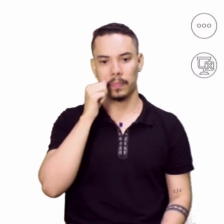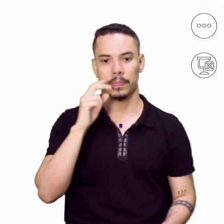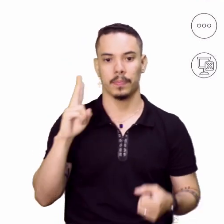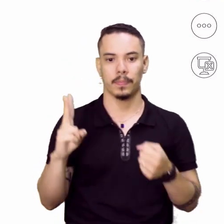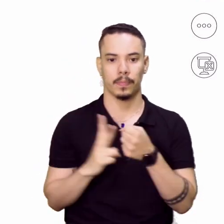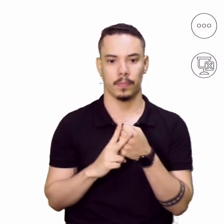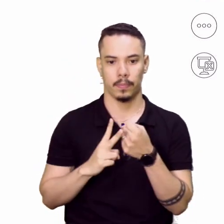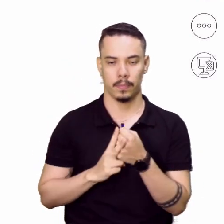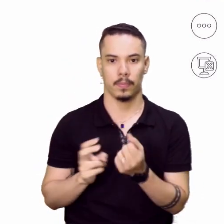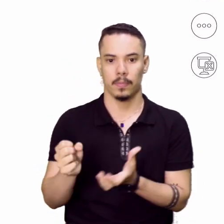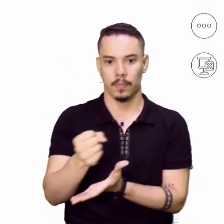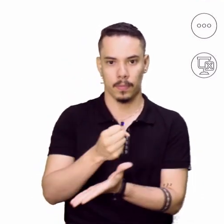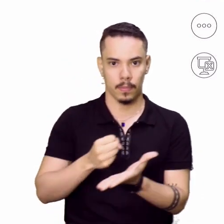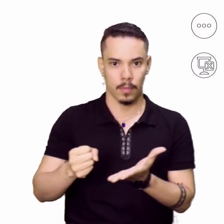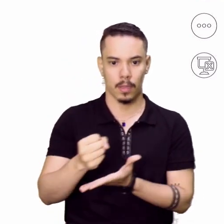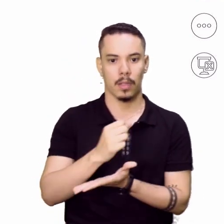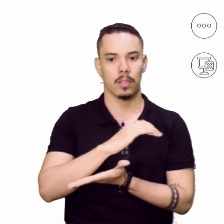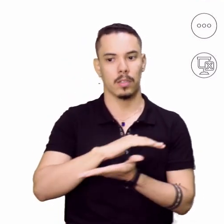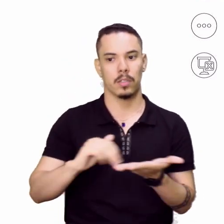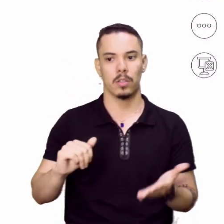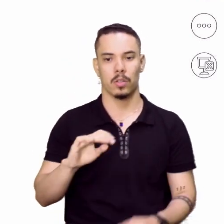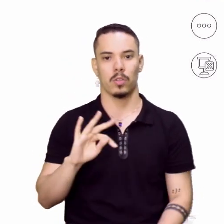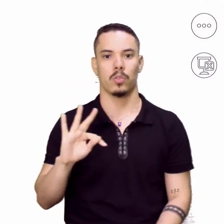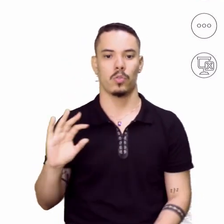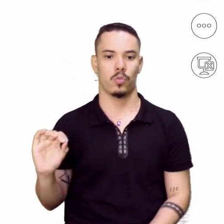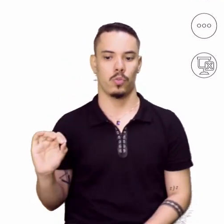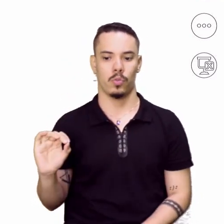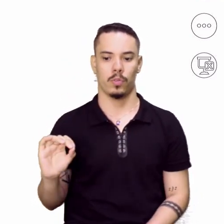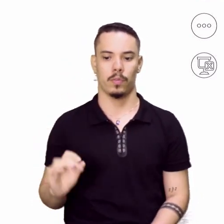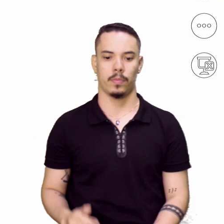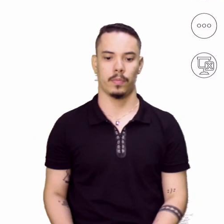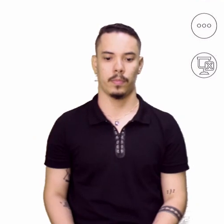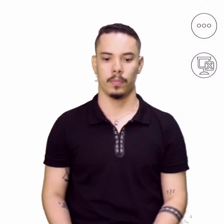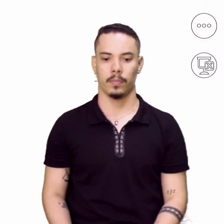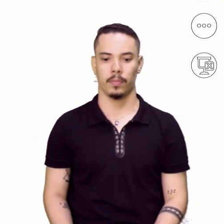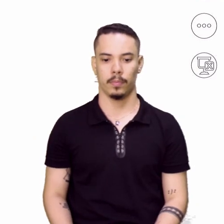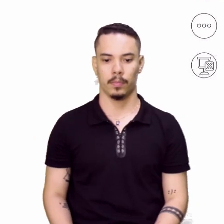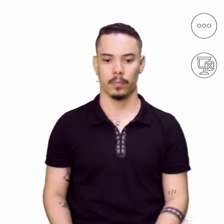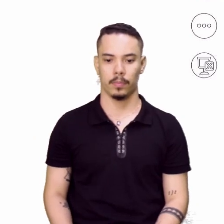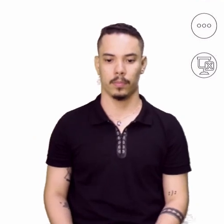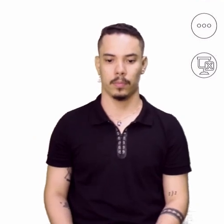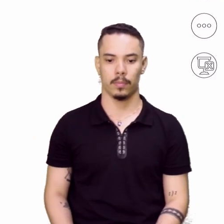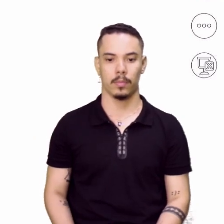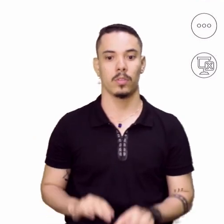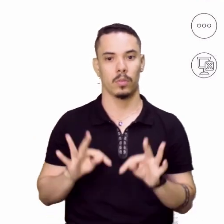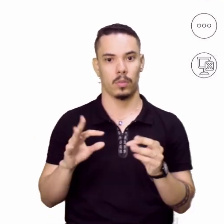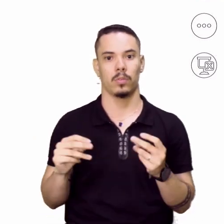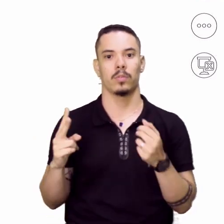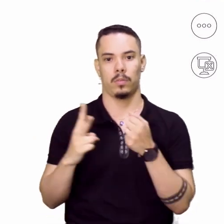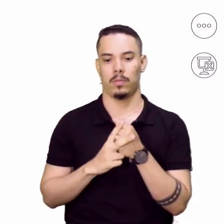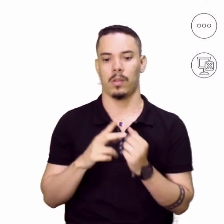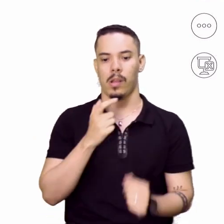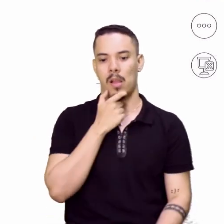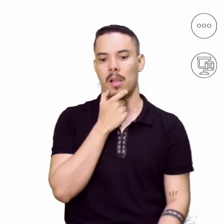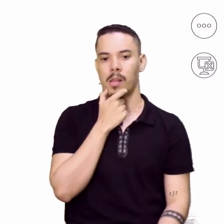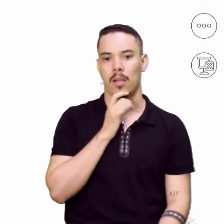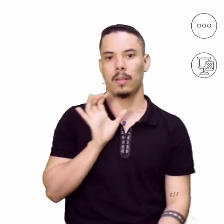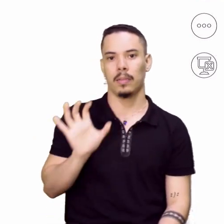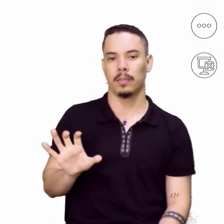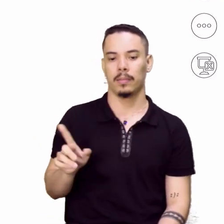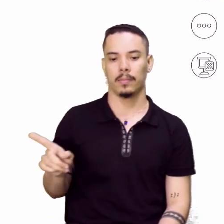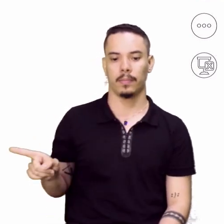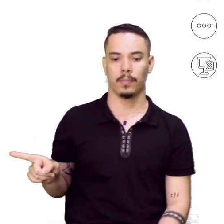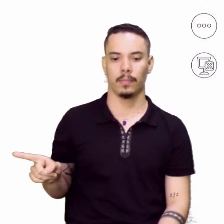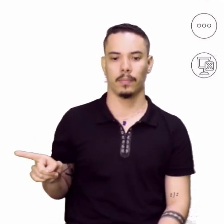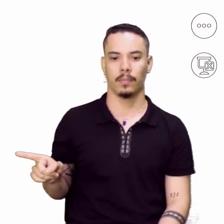vem na sua forma base e sem Util o que que é forma base sem o todos os verbos em inglês você tem eles assim todos